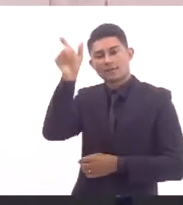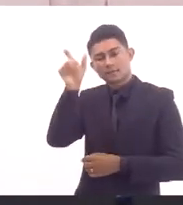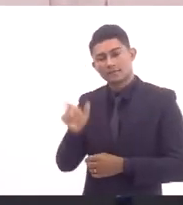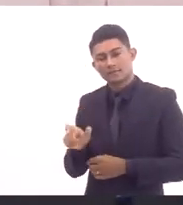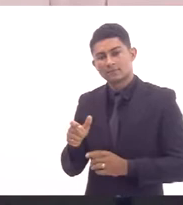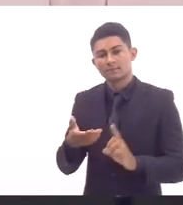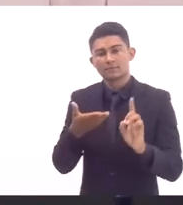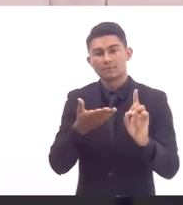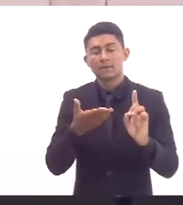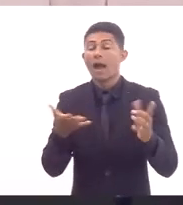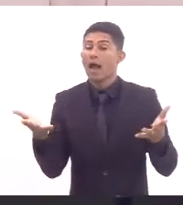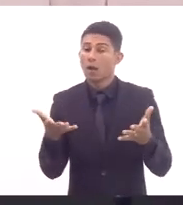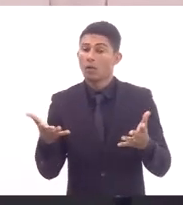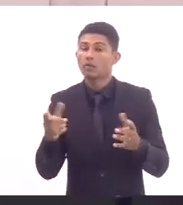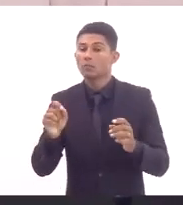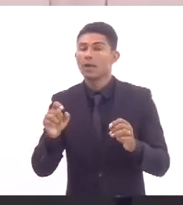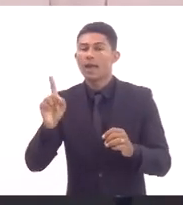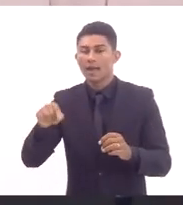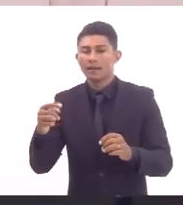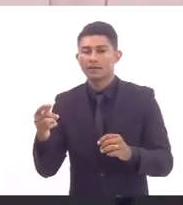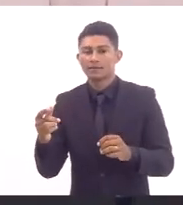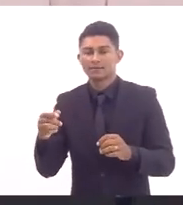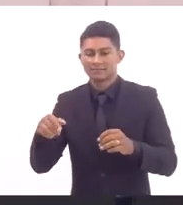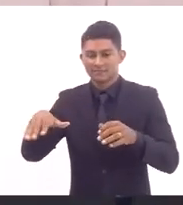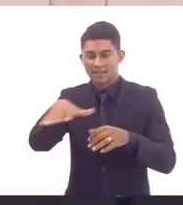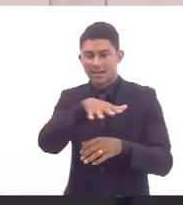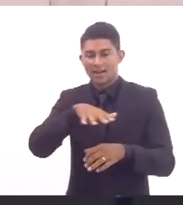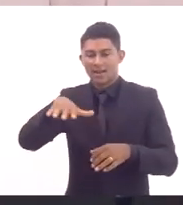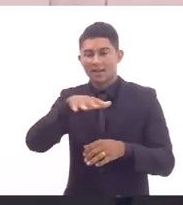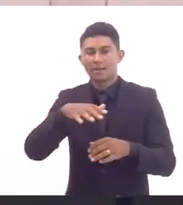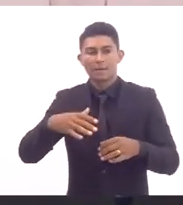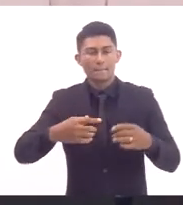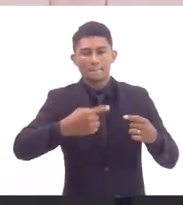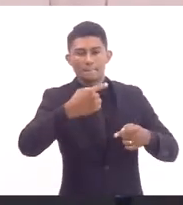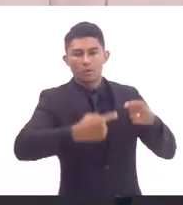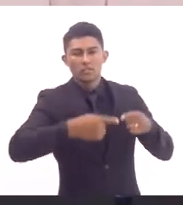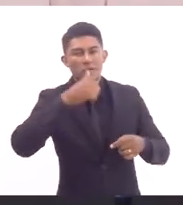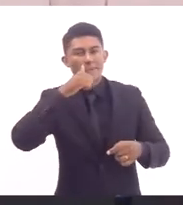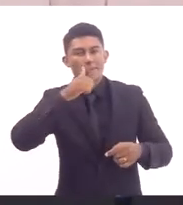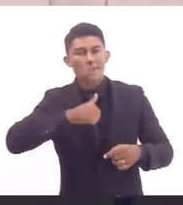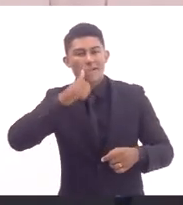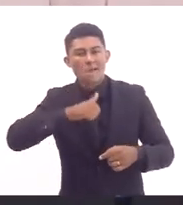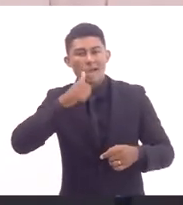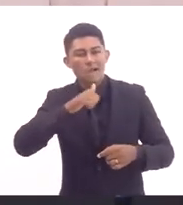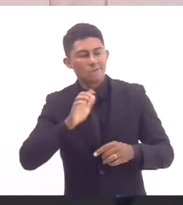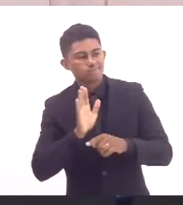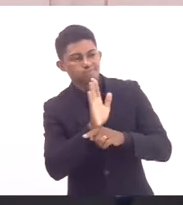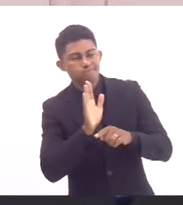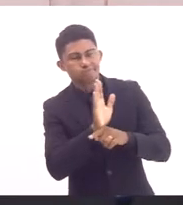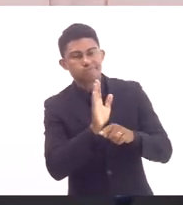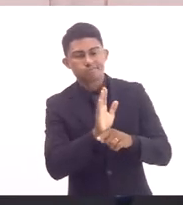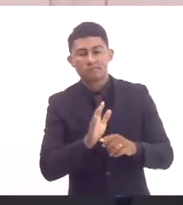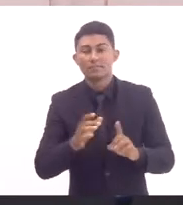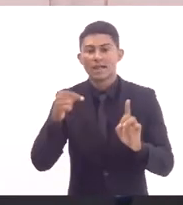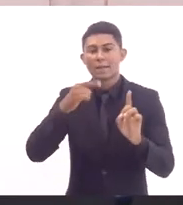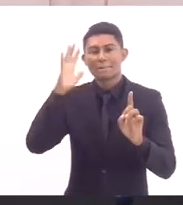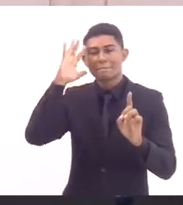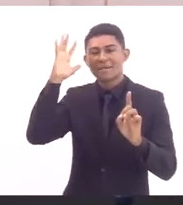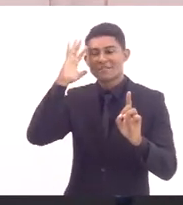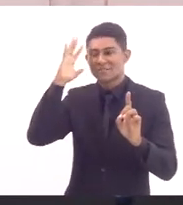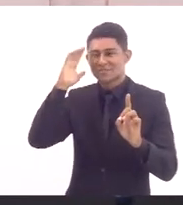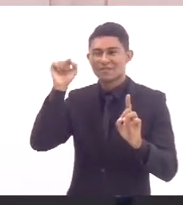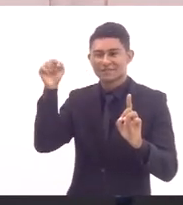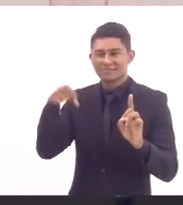promoção de políticas para mulher do Rio de Janeiro dela não tá mais e ela achou que és capaz